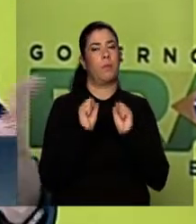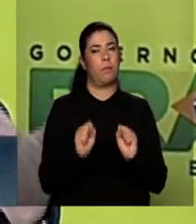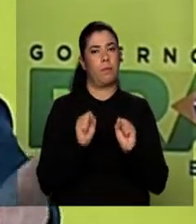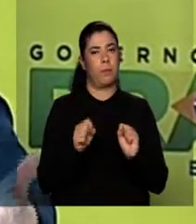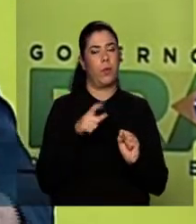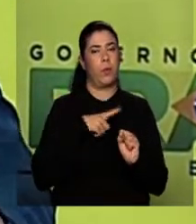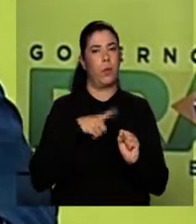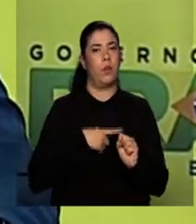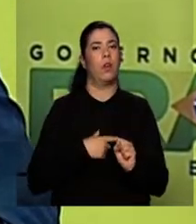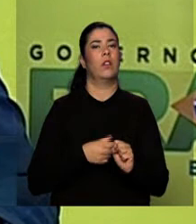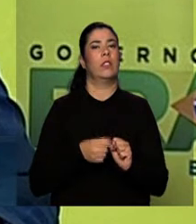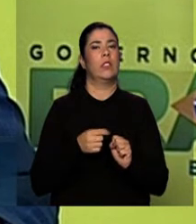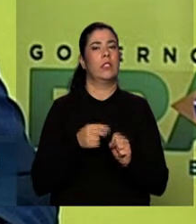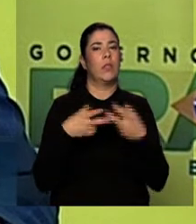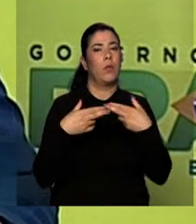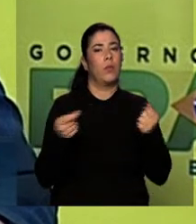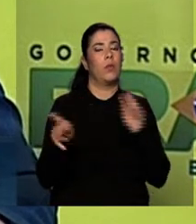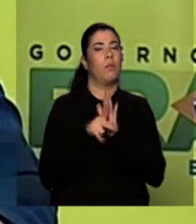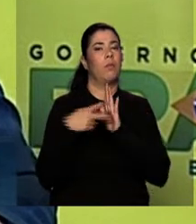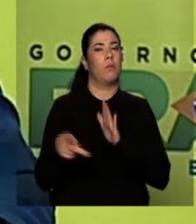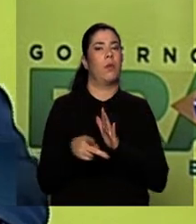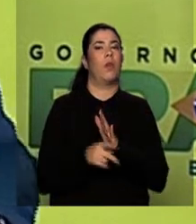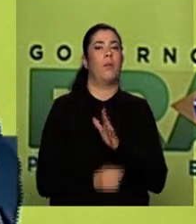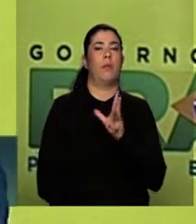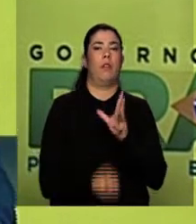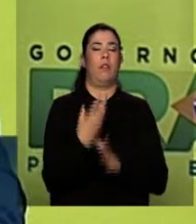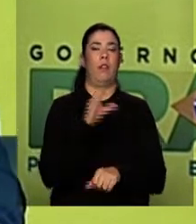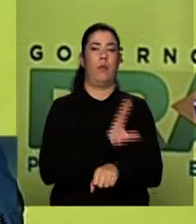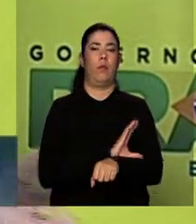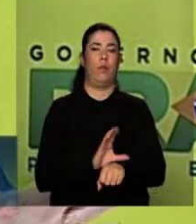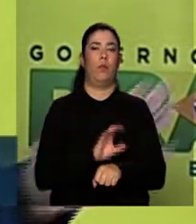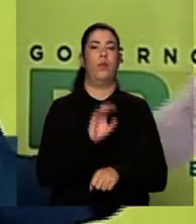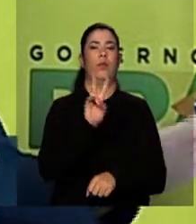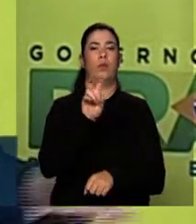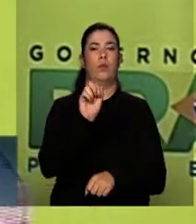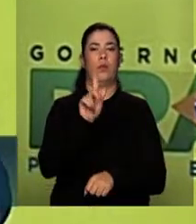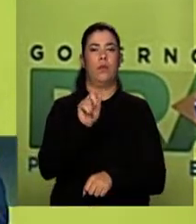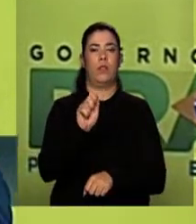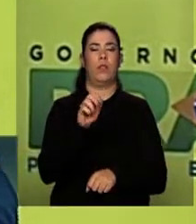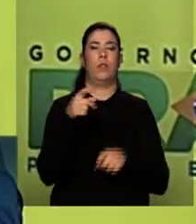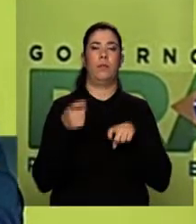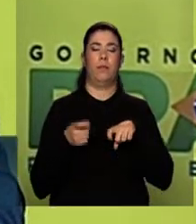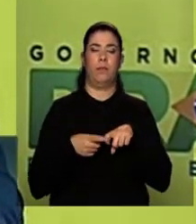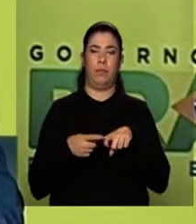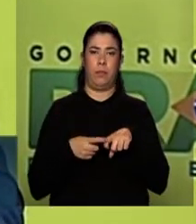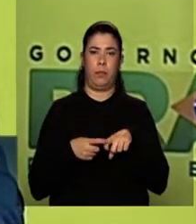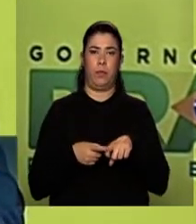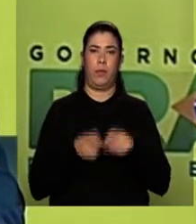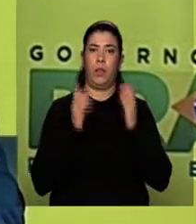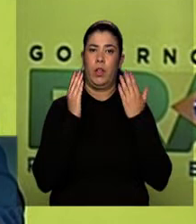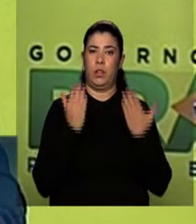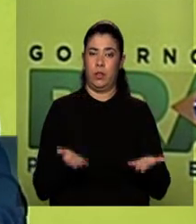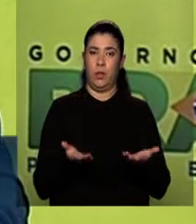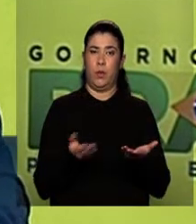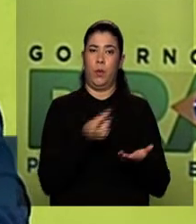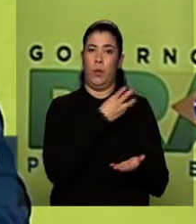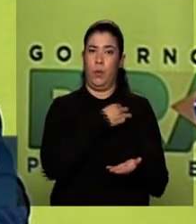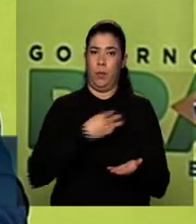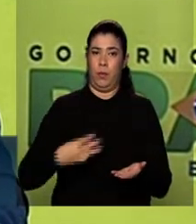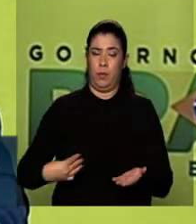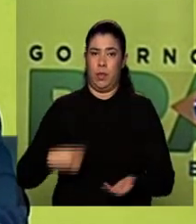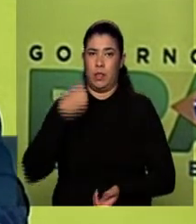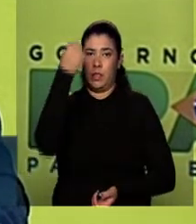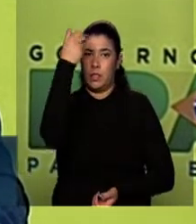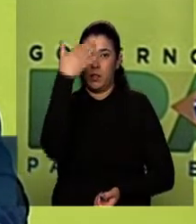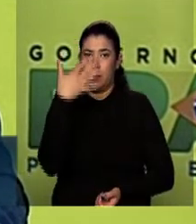estarão aptos a receber esses novos cursos de medicina. Como o ministro Chiouro colocou aqui, a gente tem metas